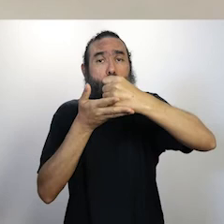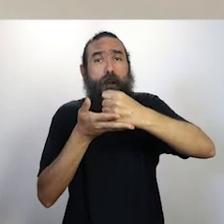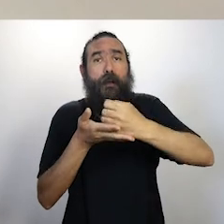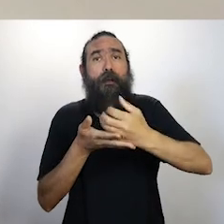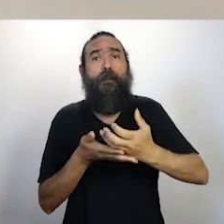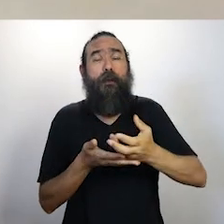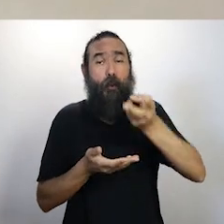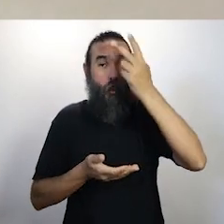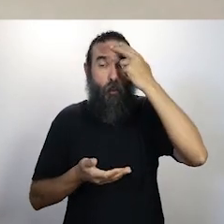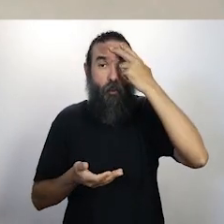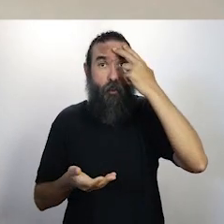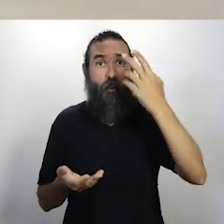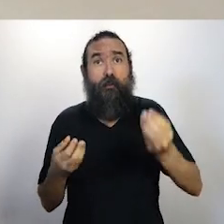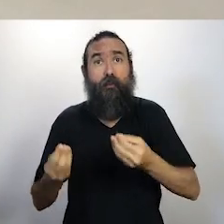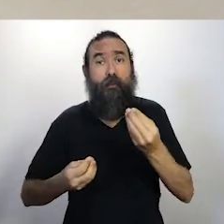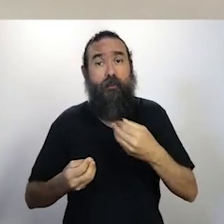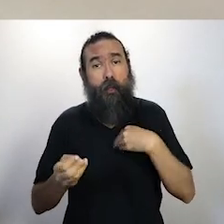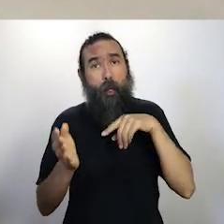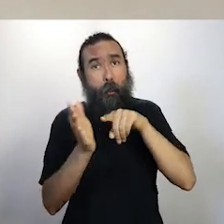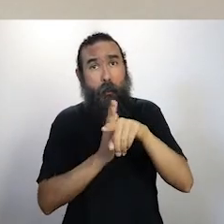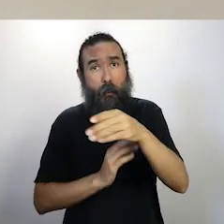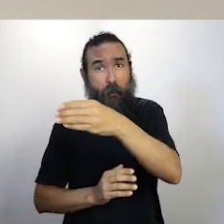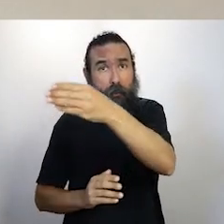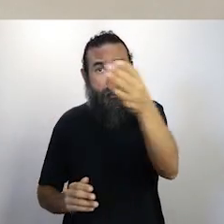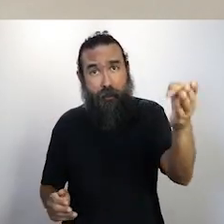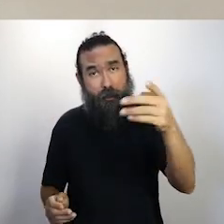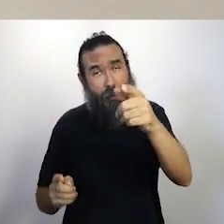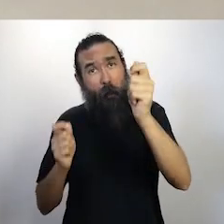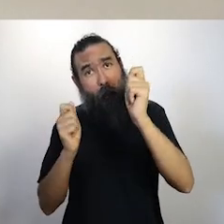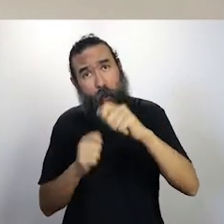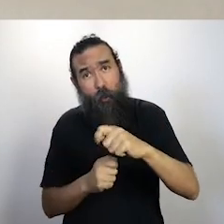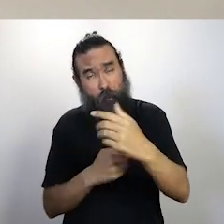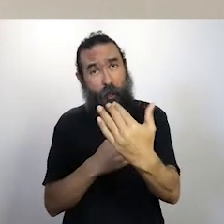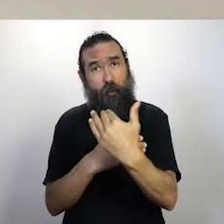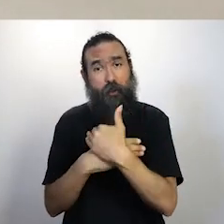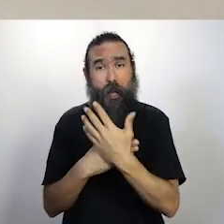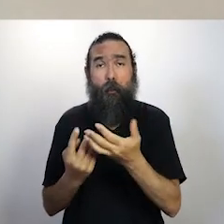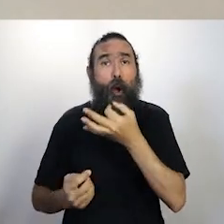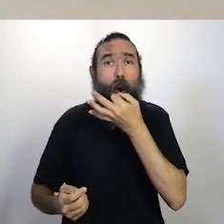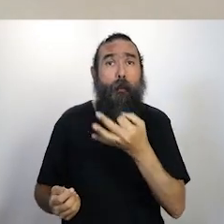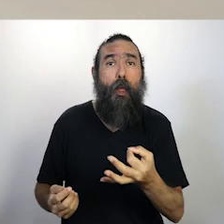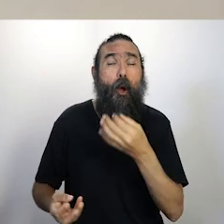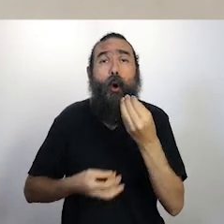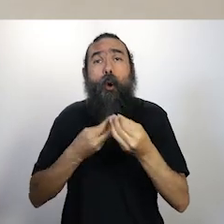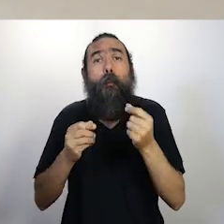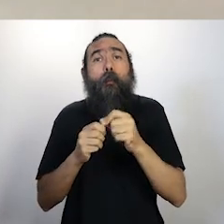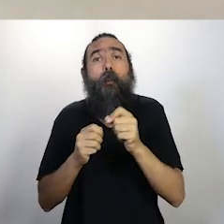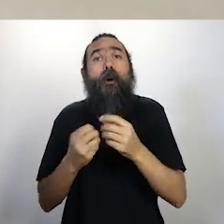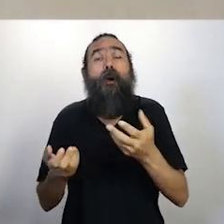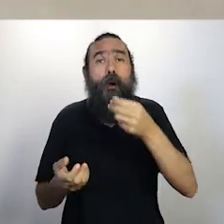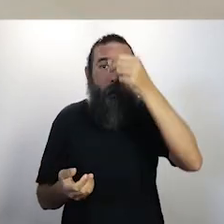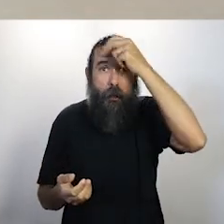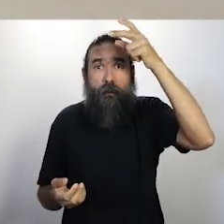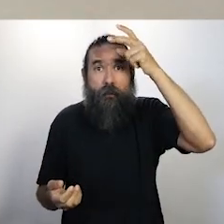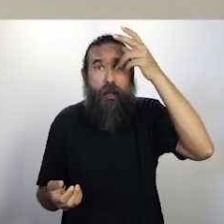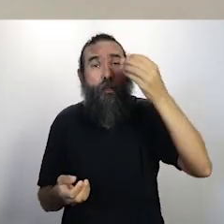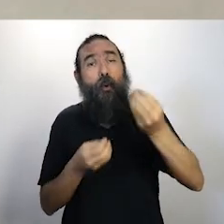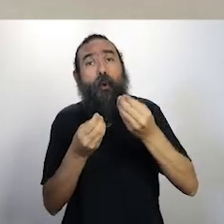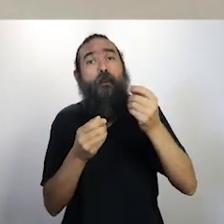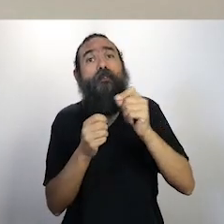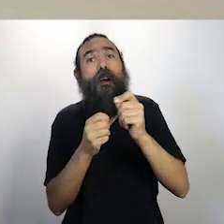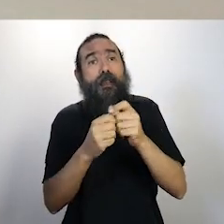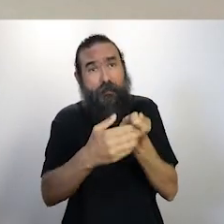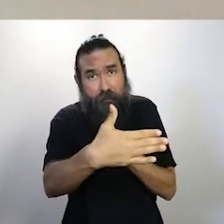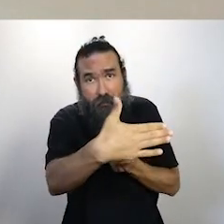preocupado aí espero que isso não aconteça nós estamos trabalhando para reverter mas existe prefeito